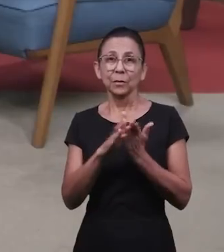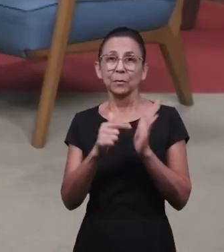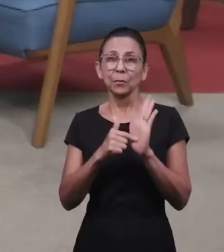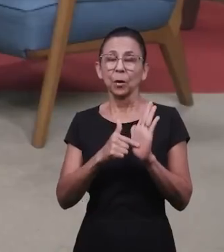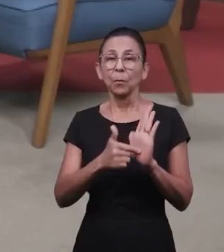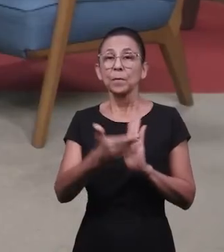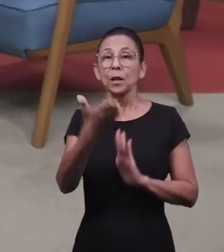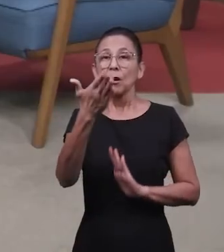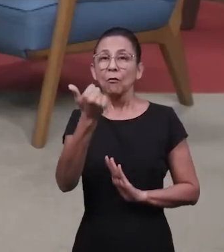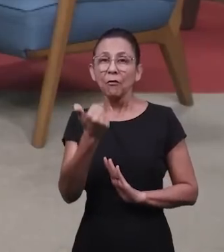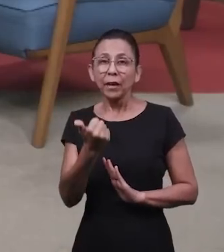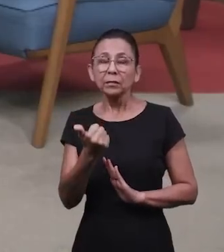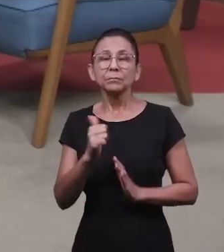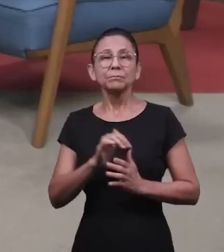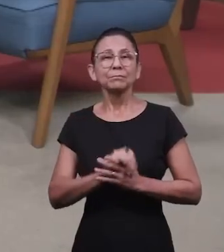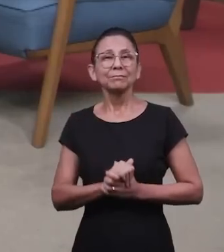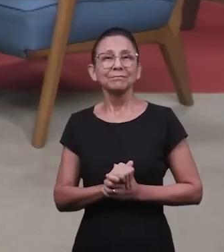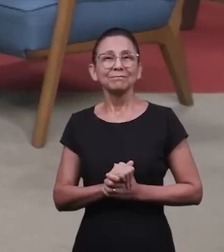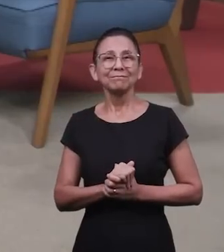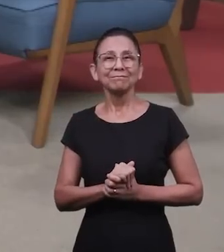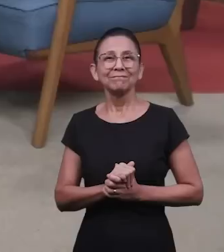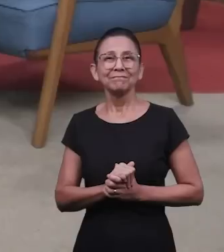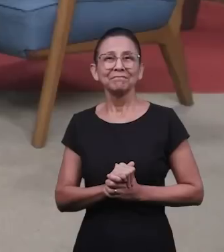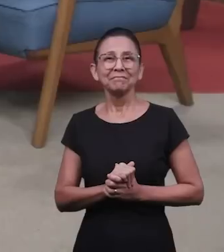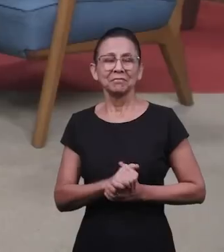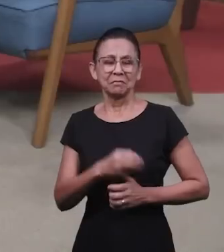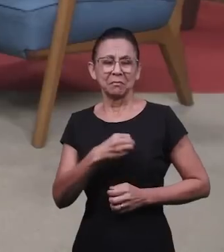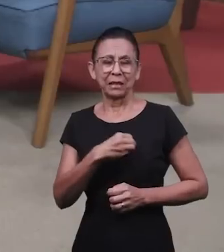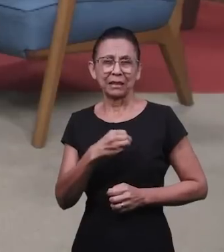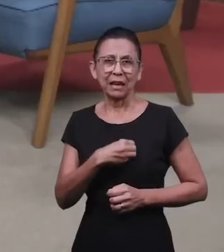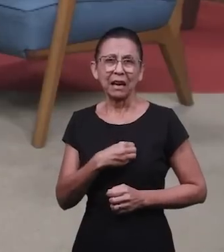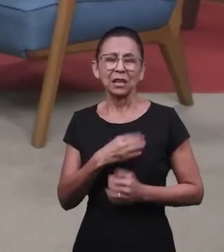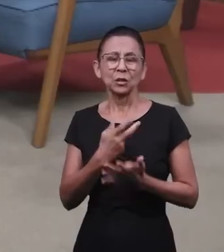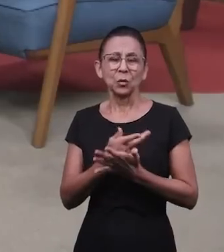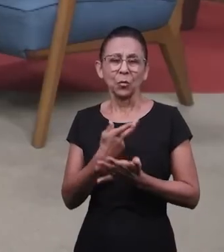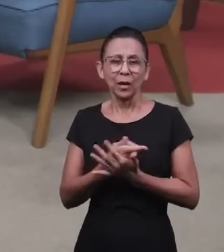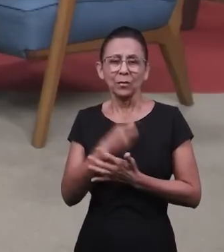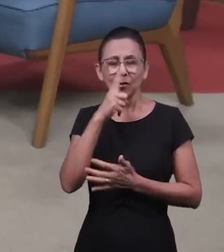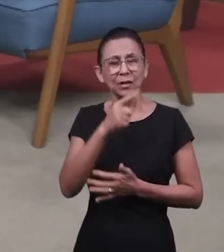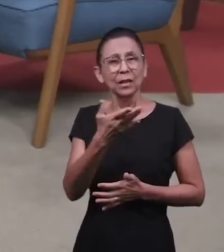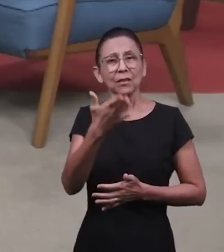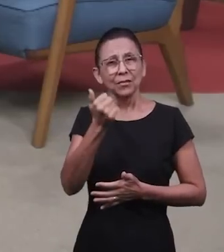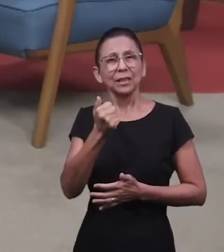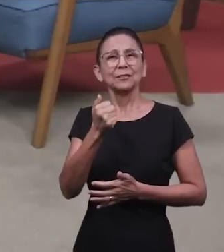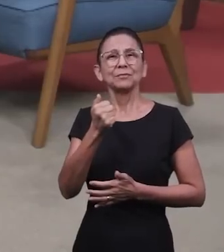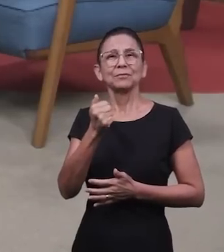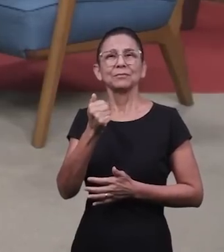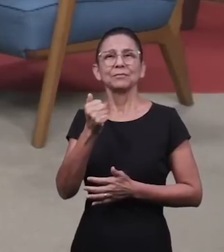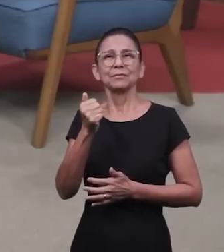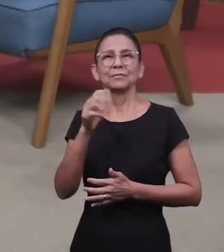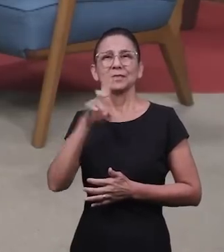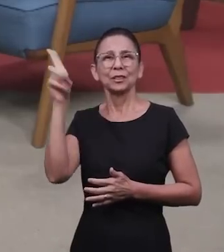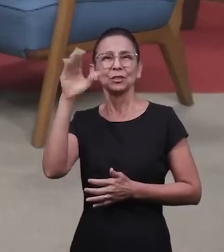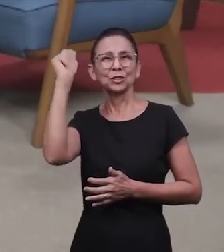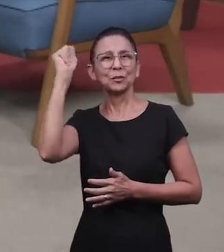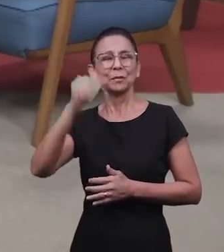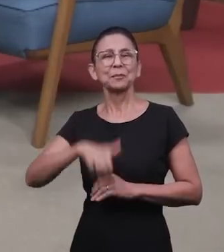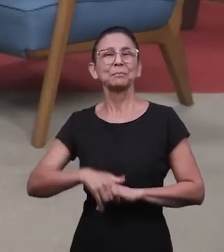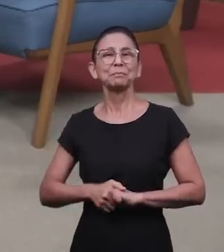estás. Amém. Glória a Jesus. Bom, vamos passar então para um segundo aspecto